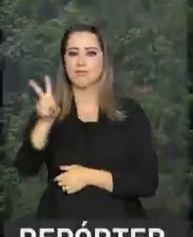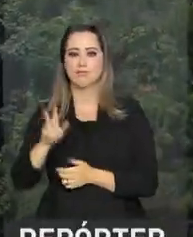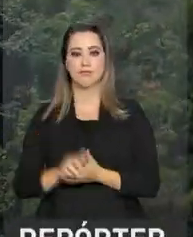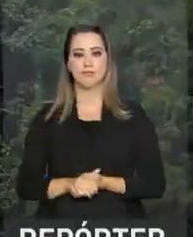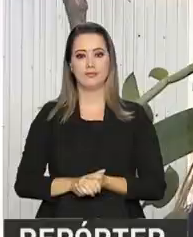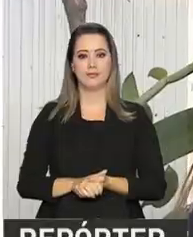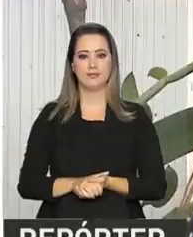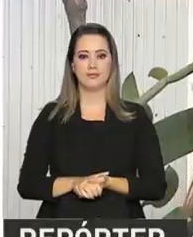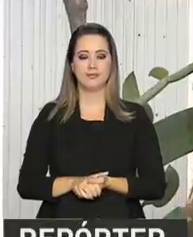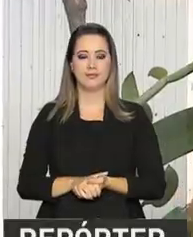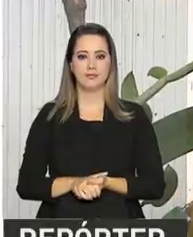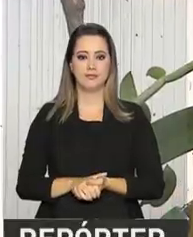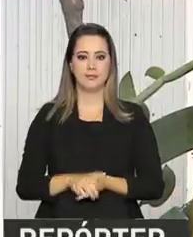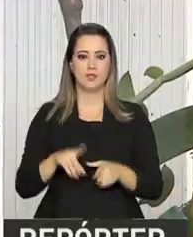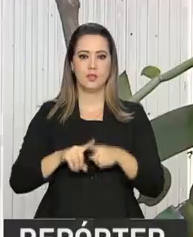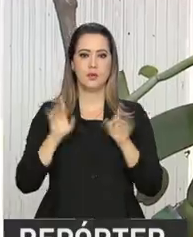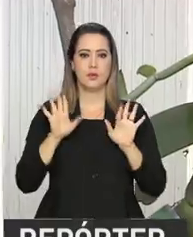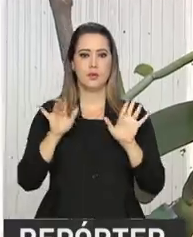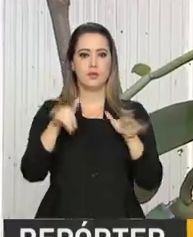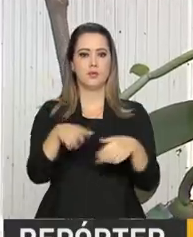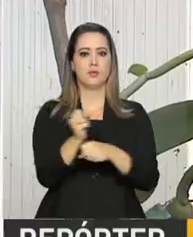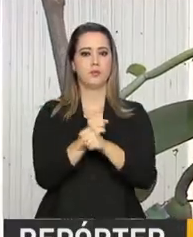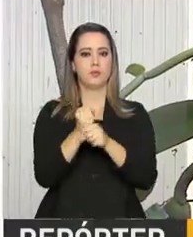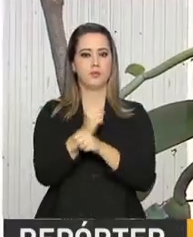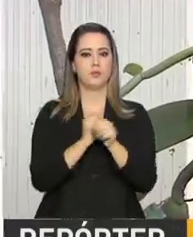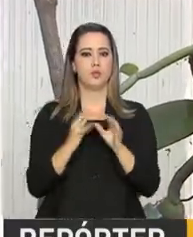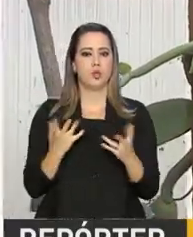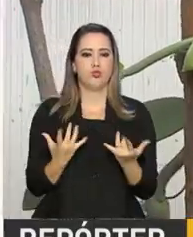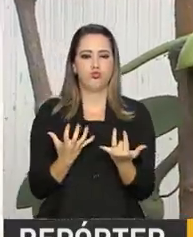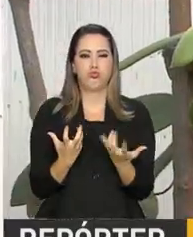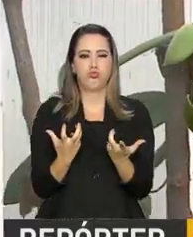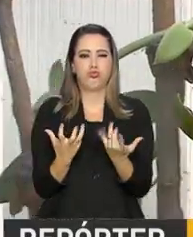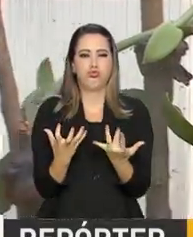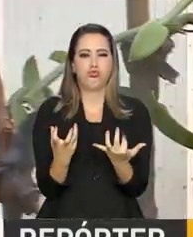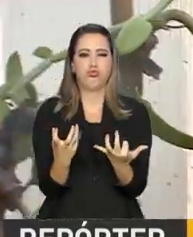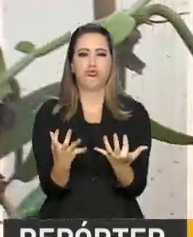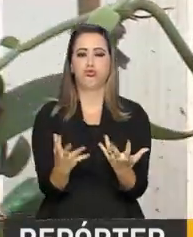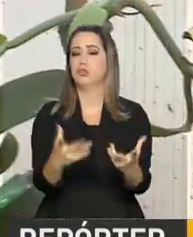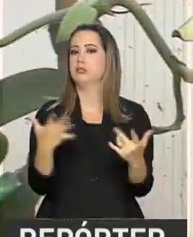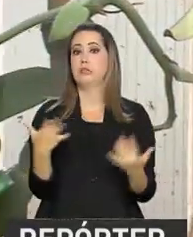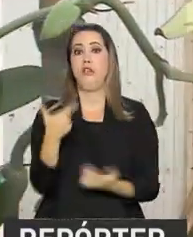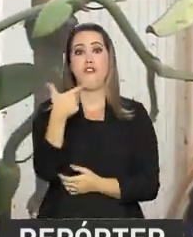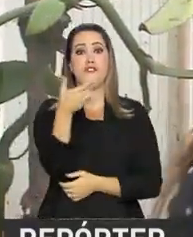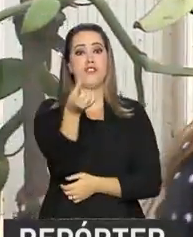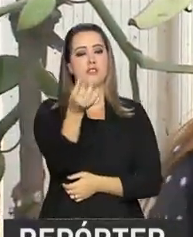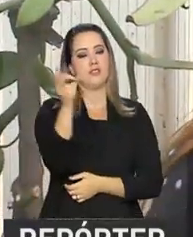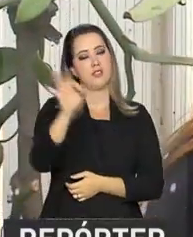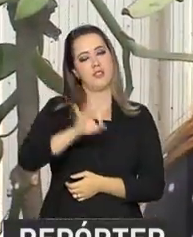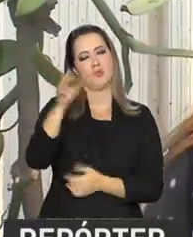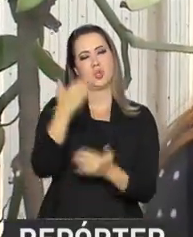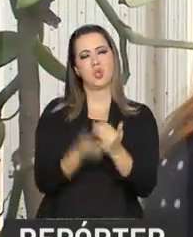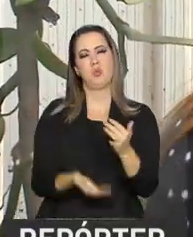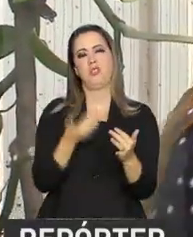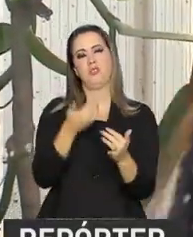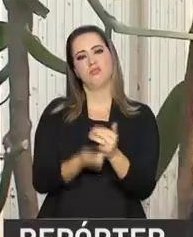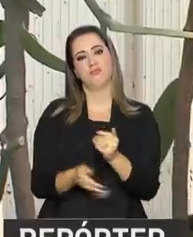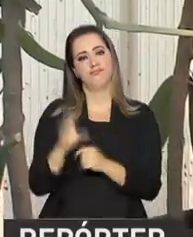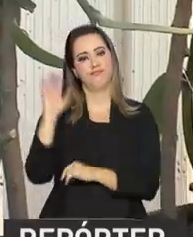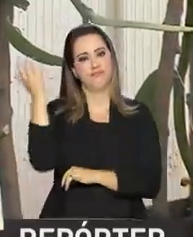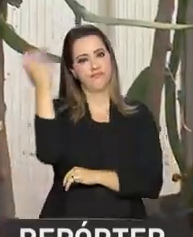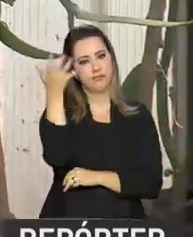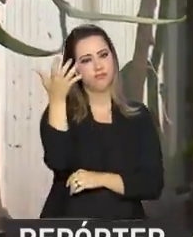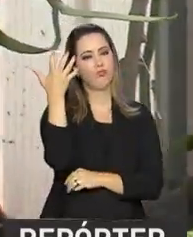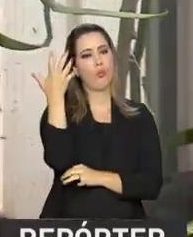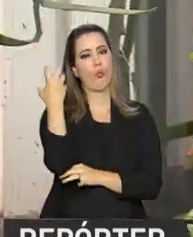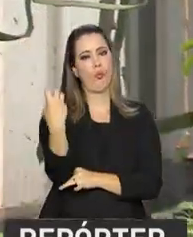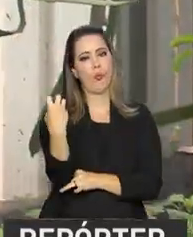veadeiros mas no final do ano passado um incêndio devastou 26 por cento da área total desse patrimônio foram